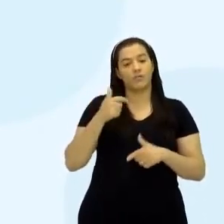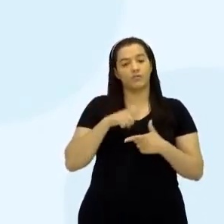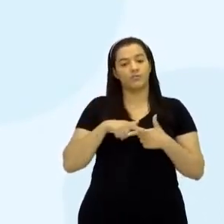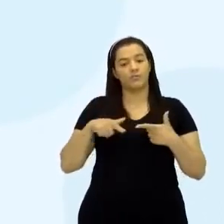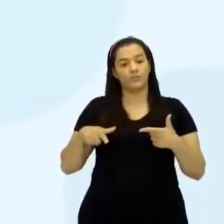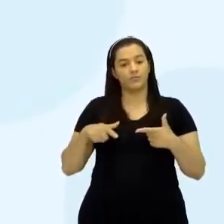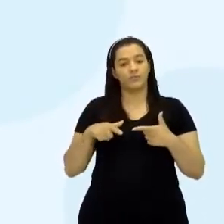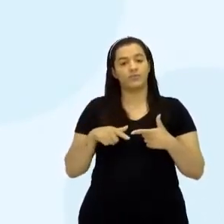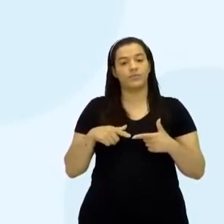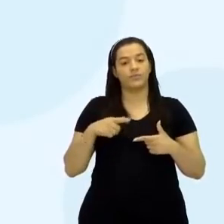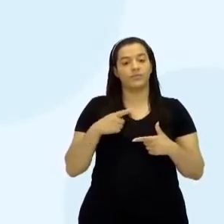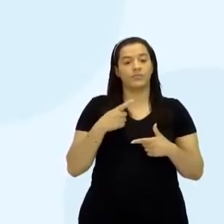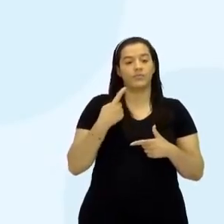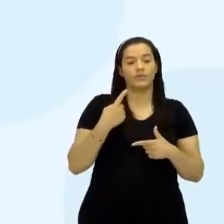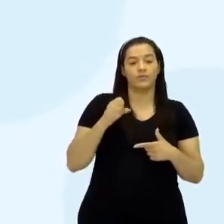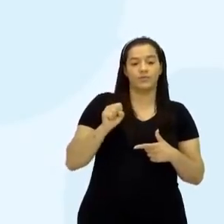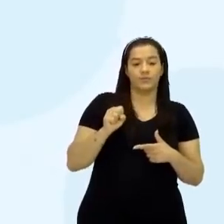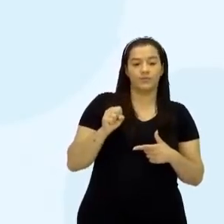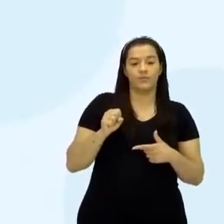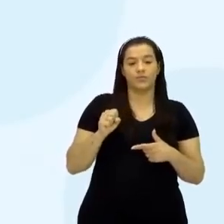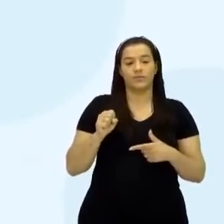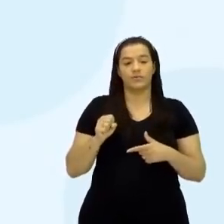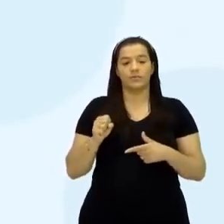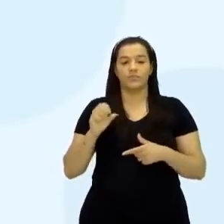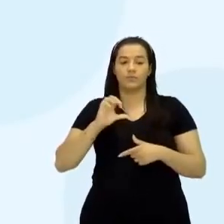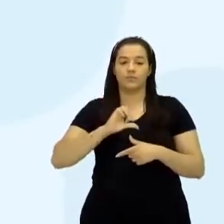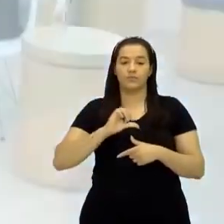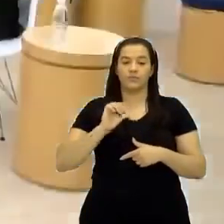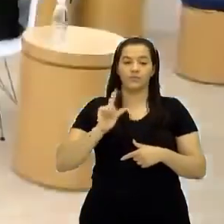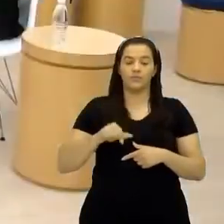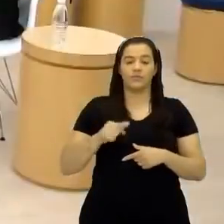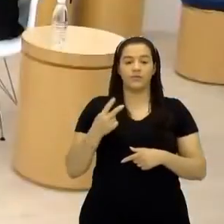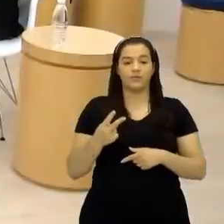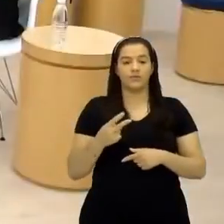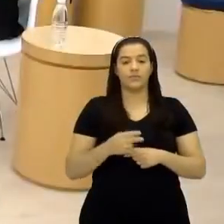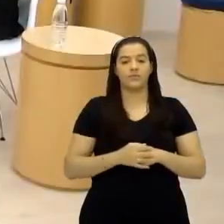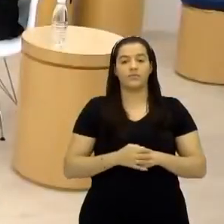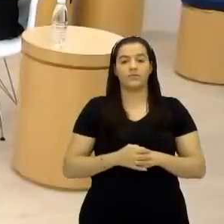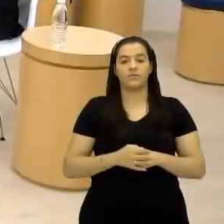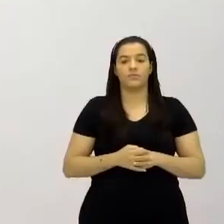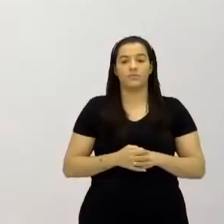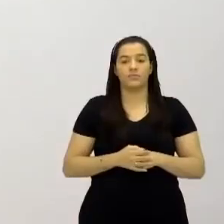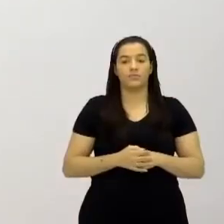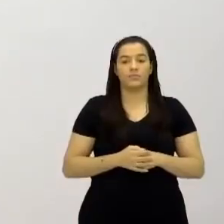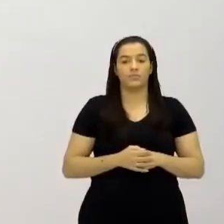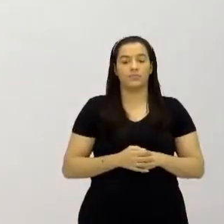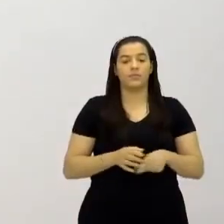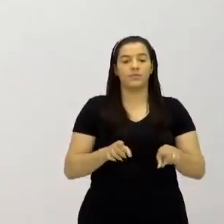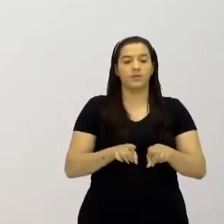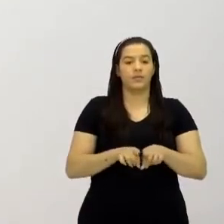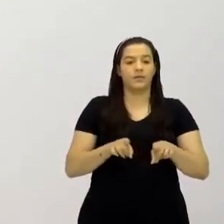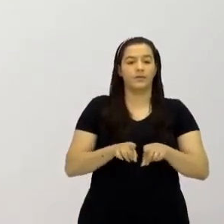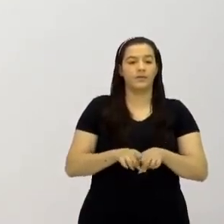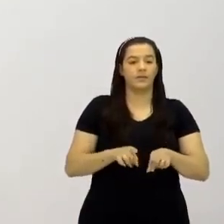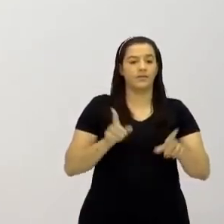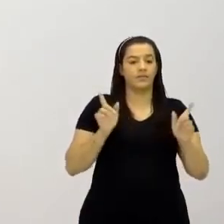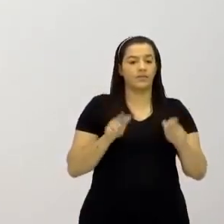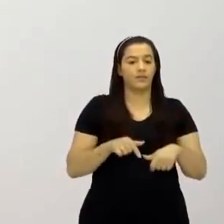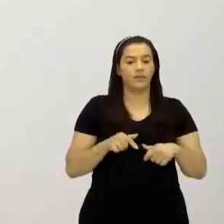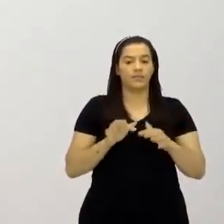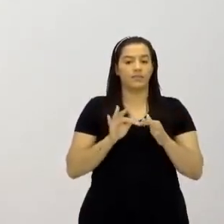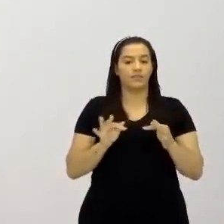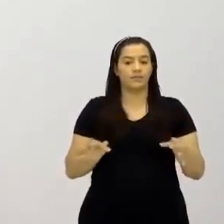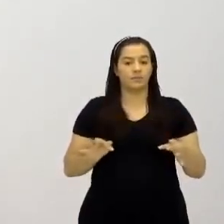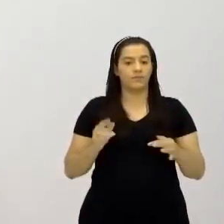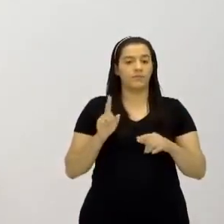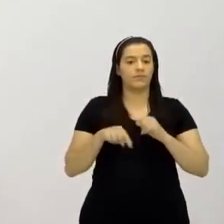mais fácil dividir 18 por 9 e dá 2. Eu gosto de dividir também. Eu gosto. Porque às vezes também dá pra gente dar uma simplificada antes. A gente